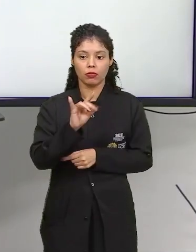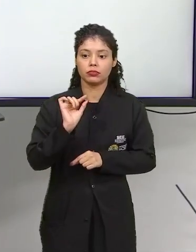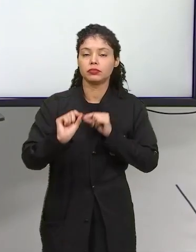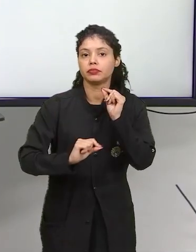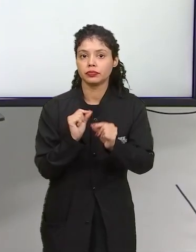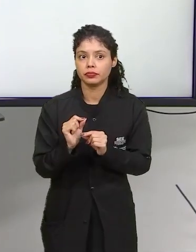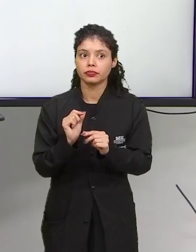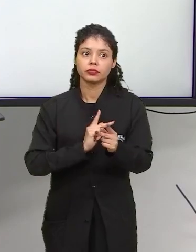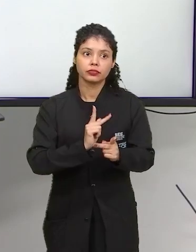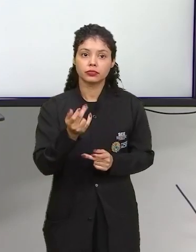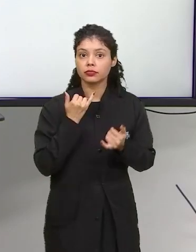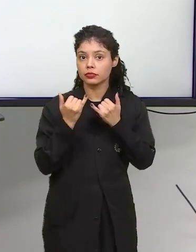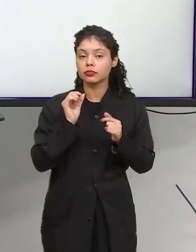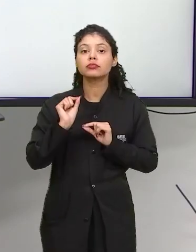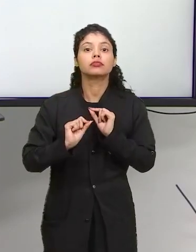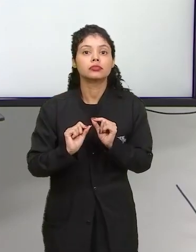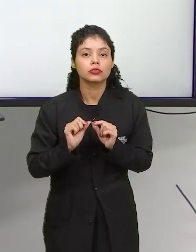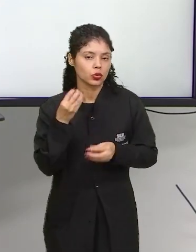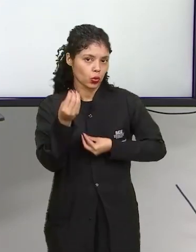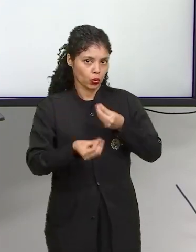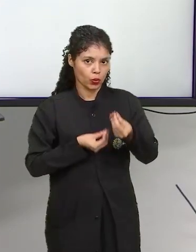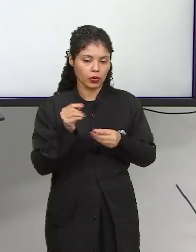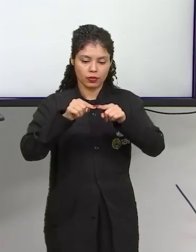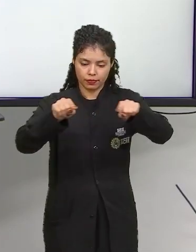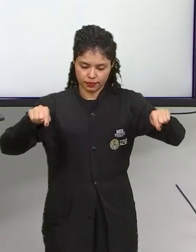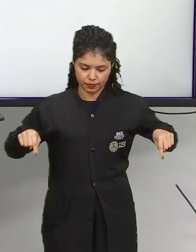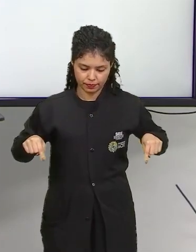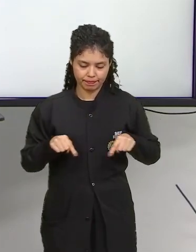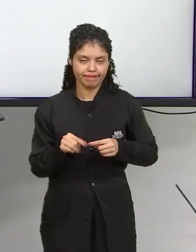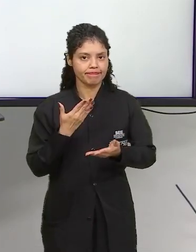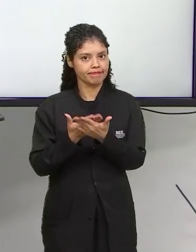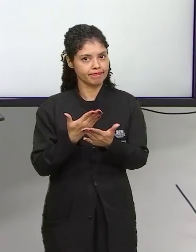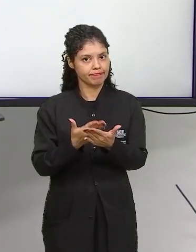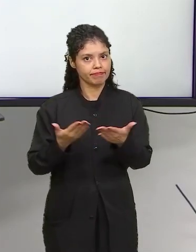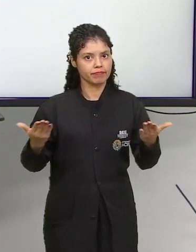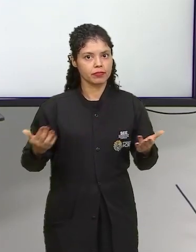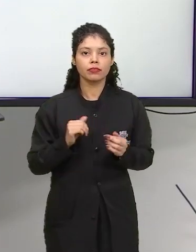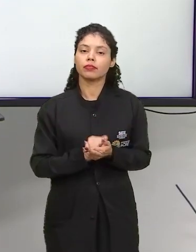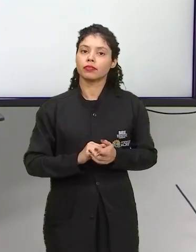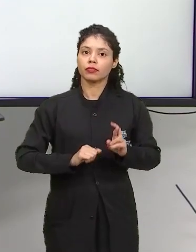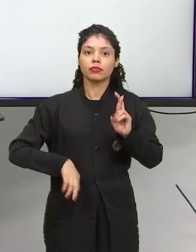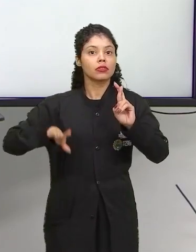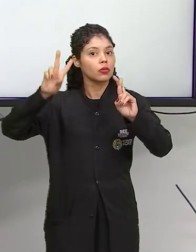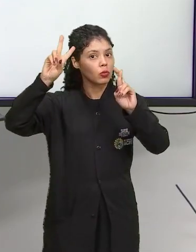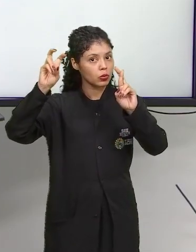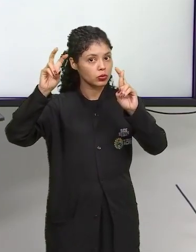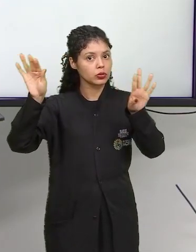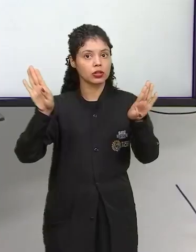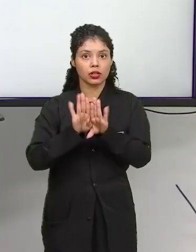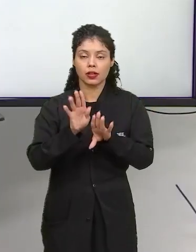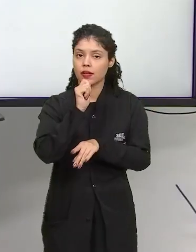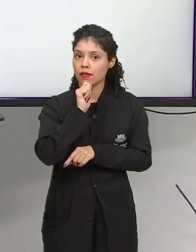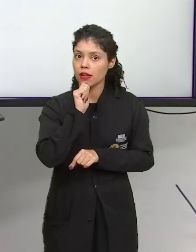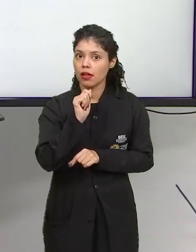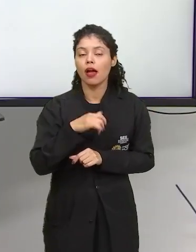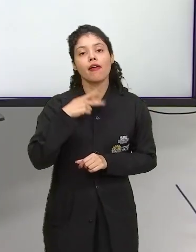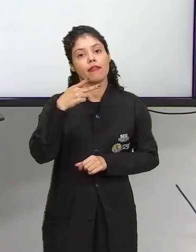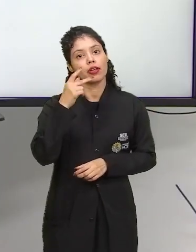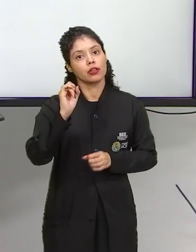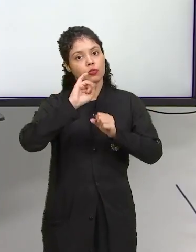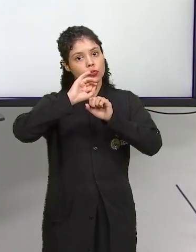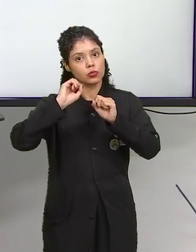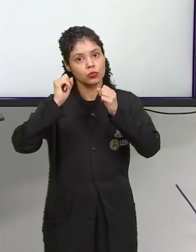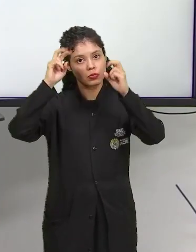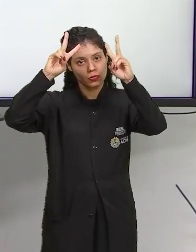ser programado para como se eu estivesse numa sala de aula. Então, o referencial, o assunto, ele vai ditar sobre o que aquela